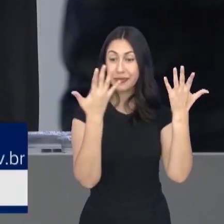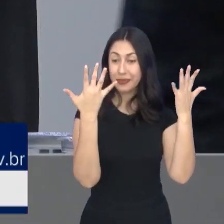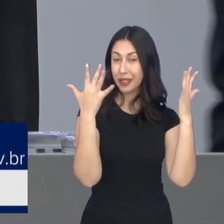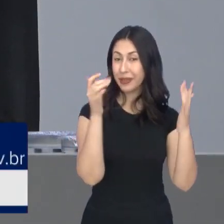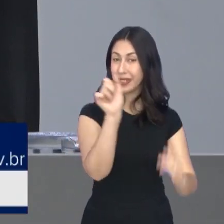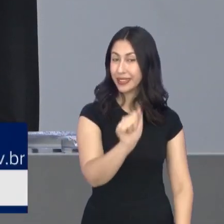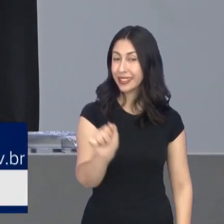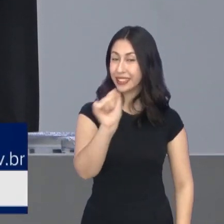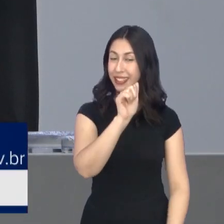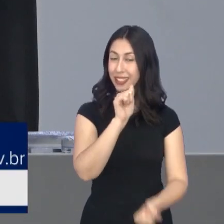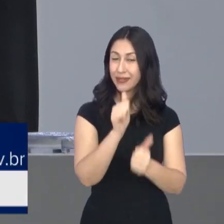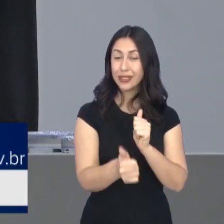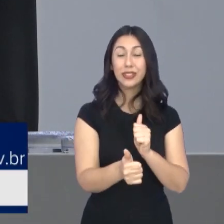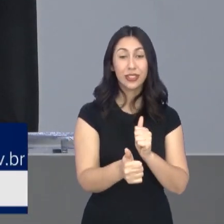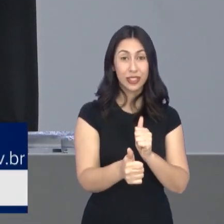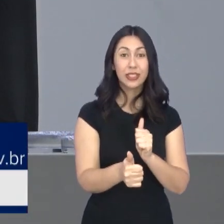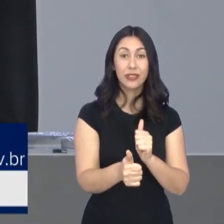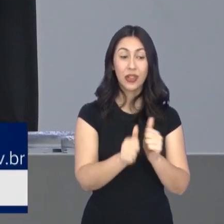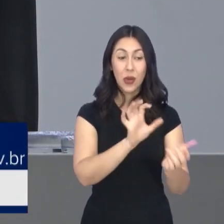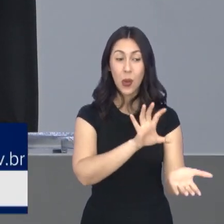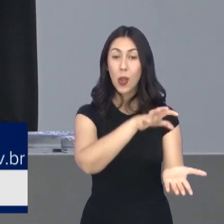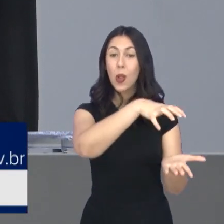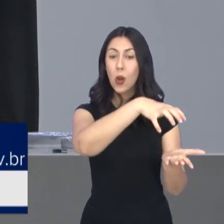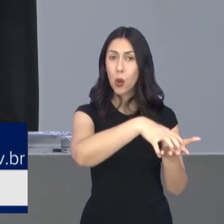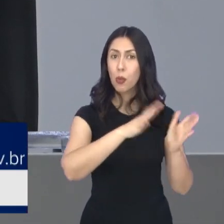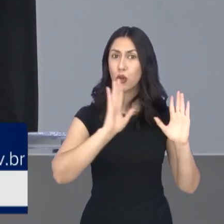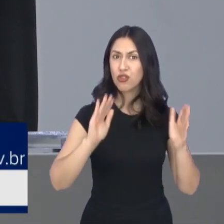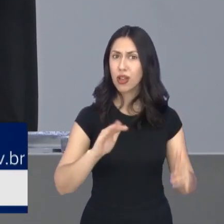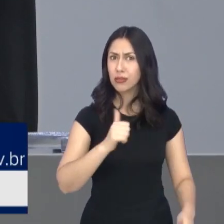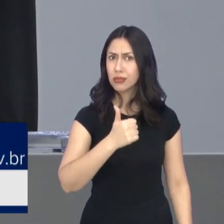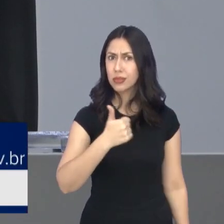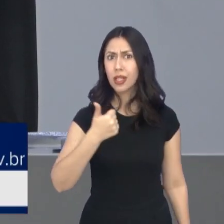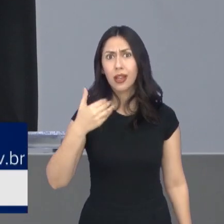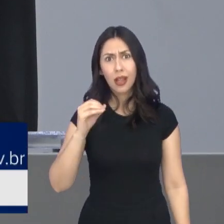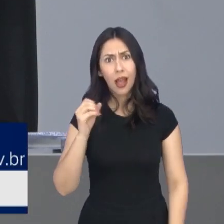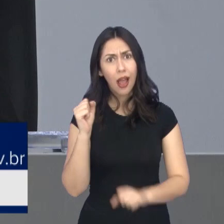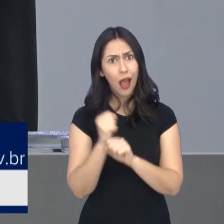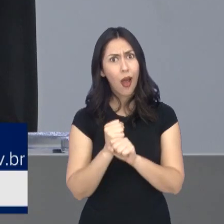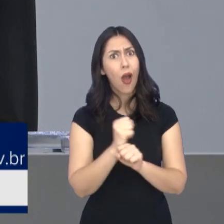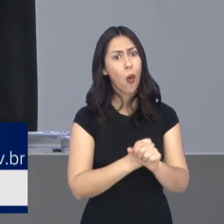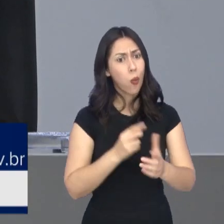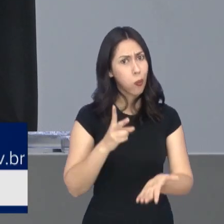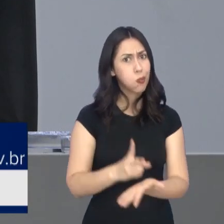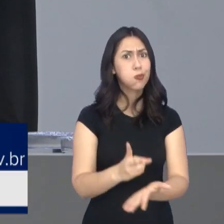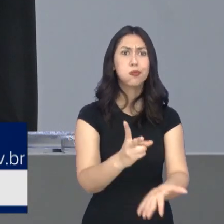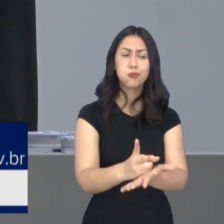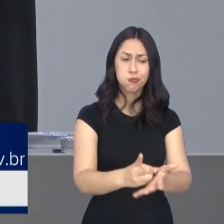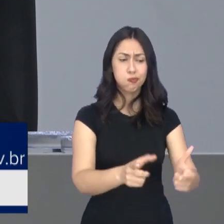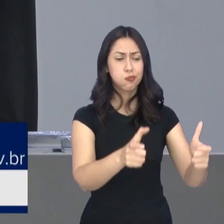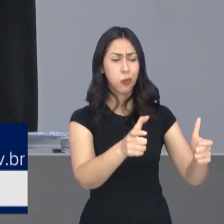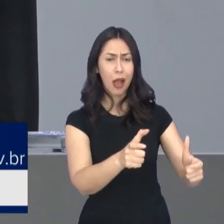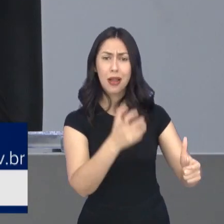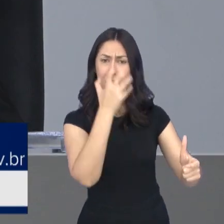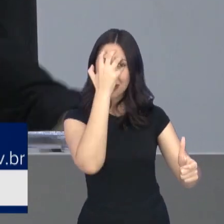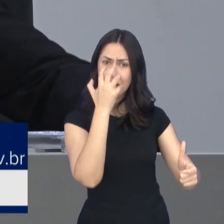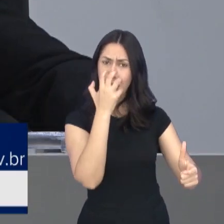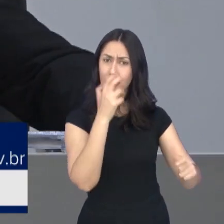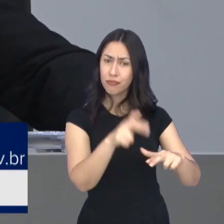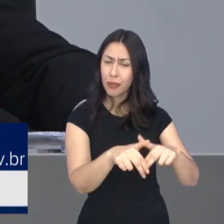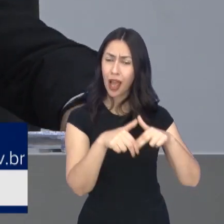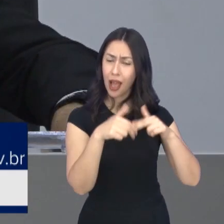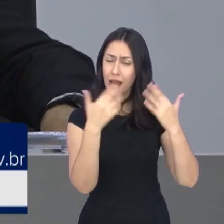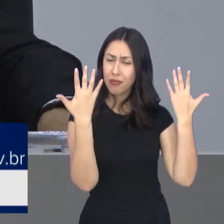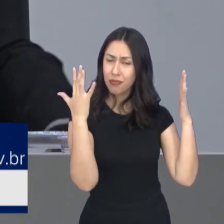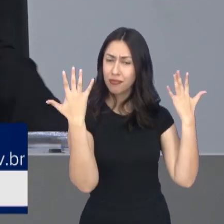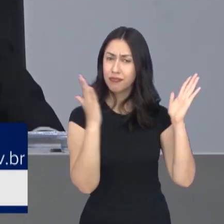Associação Esportiva, que uma entidade com 110 anos sobreviver é uma entidade séria. Então, parabéns pelos seus